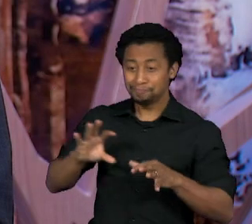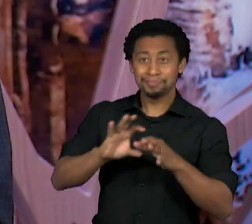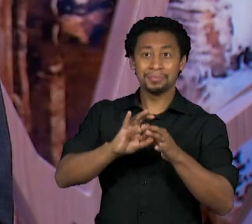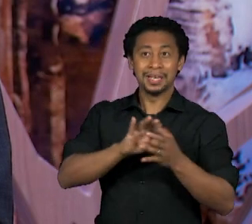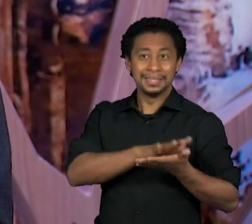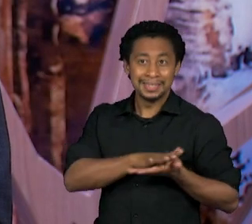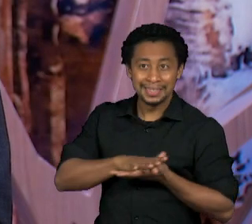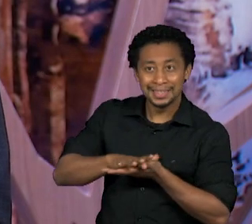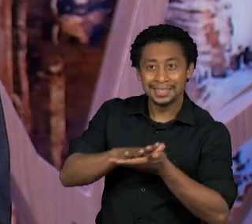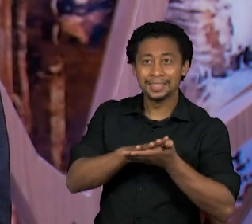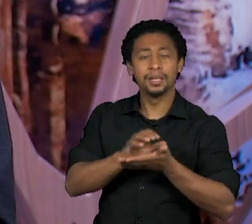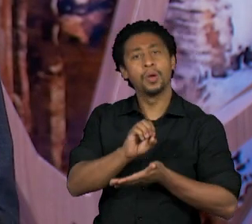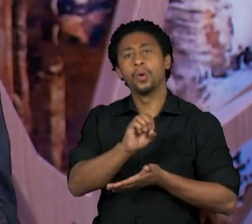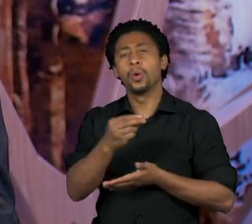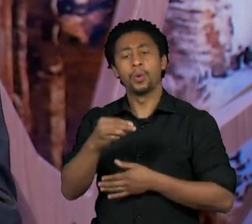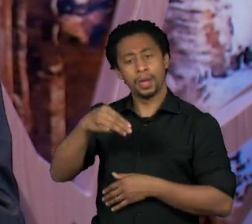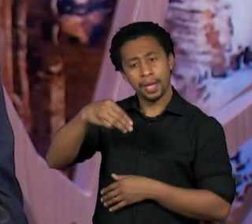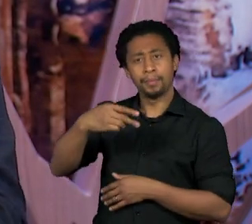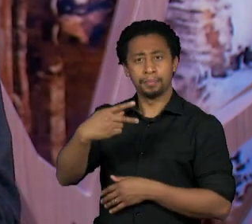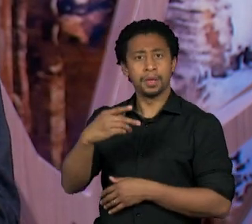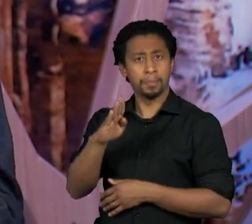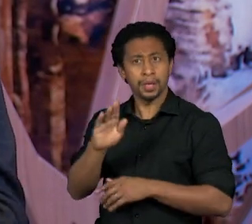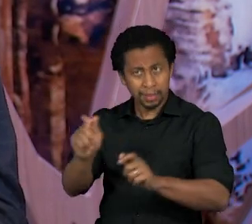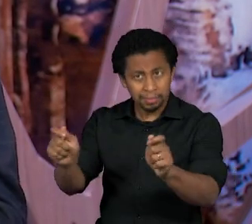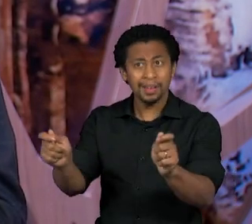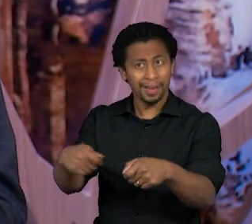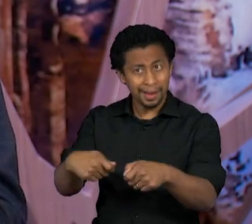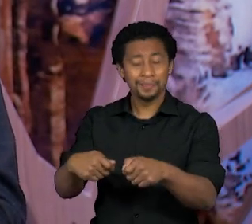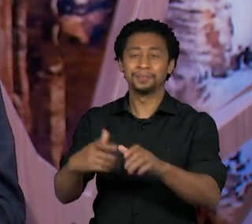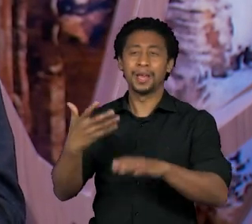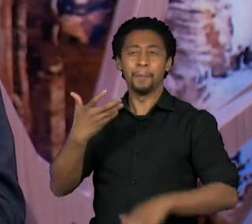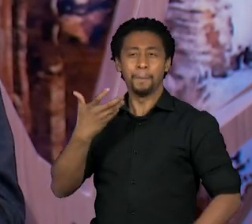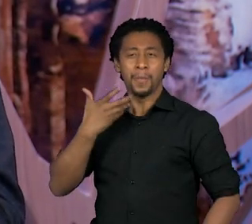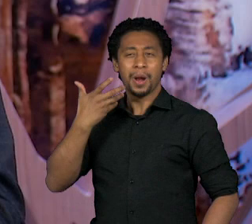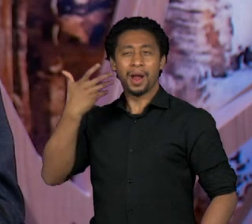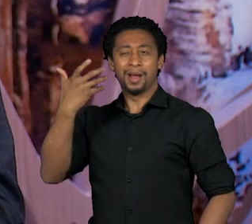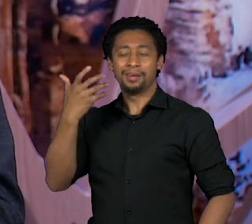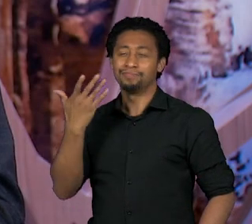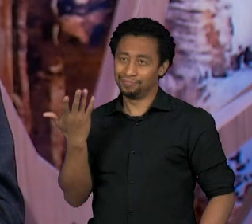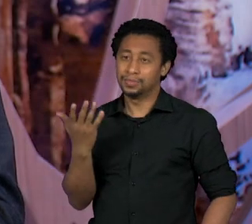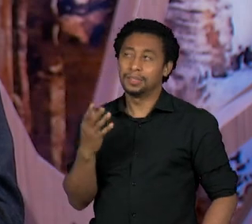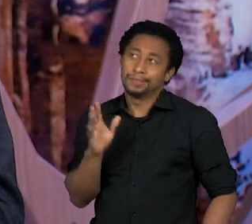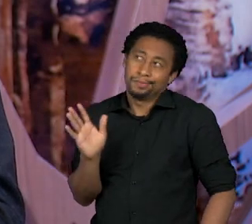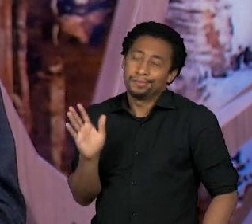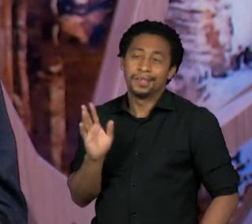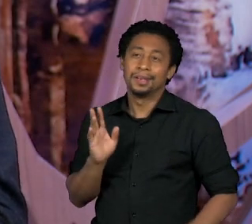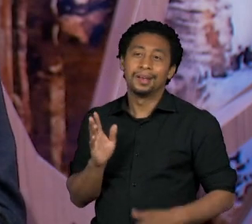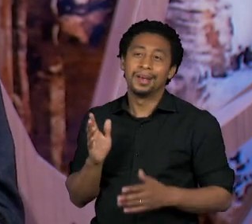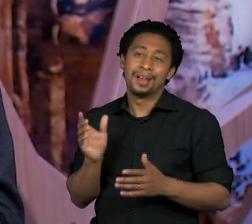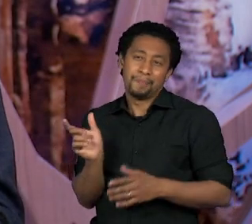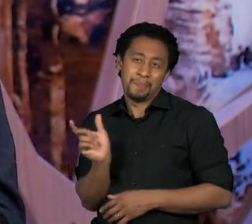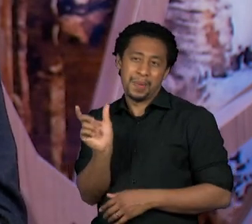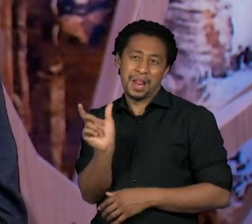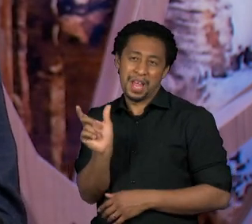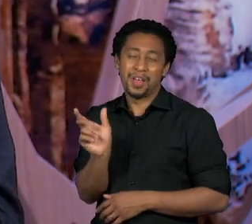A erudição, o que eu chamo de clássico, né? É aquilo que não vai sair de moda,